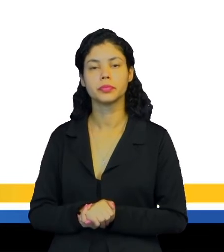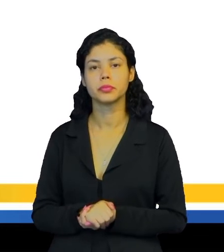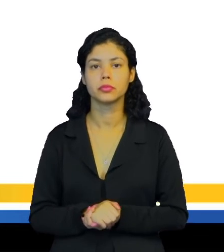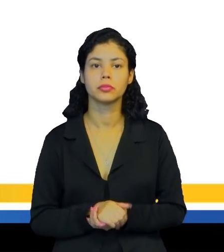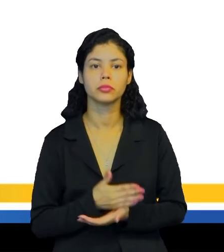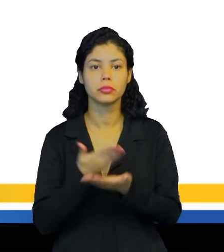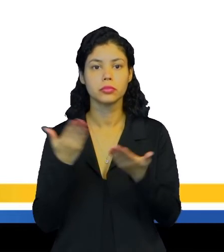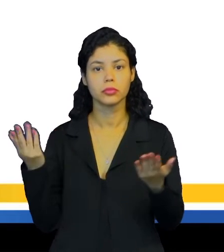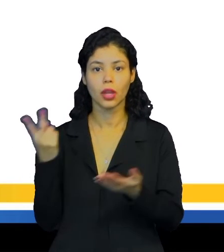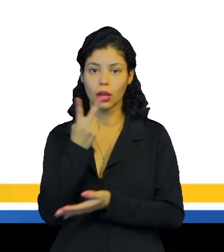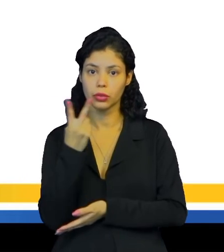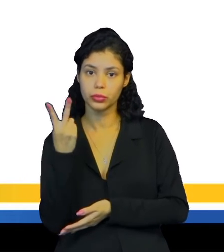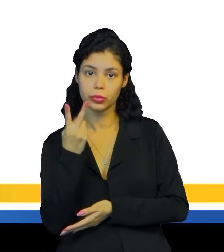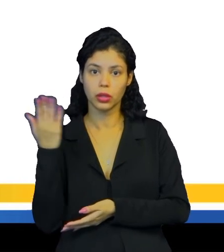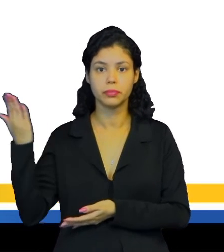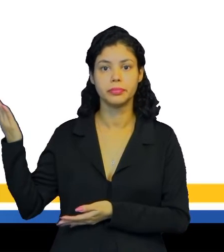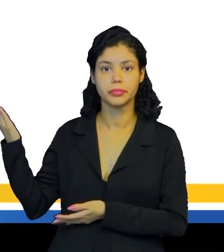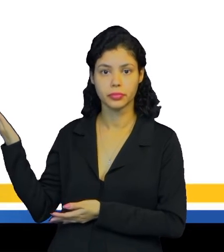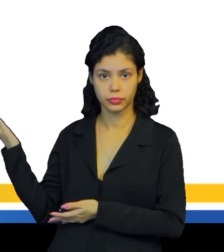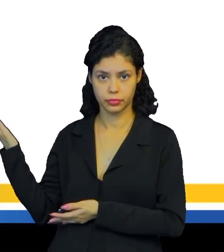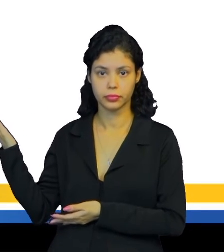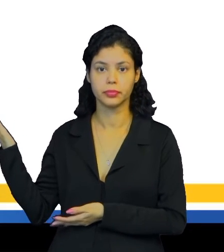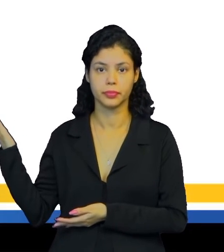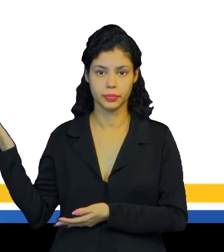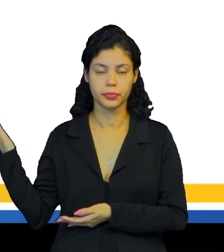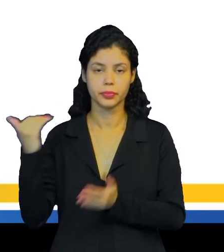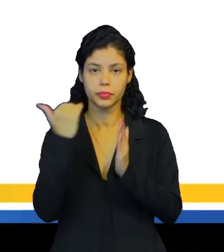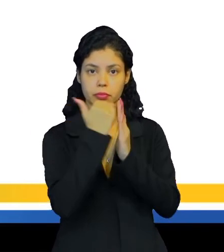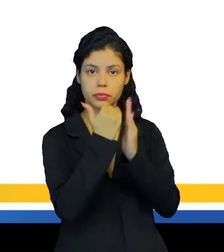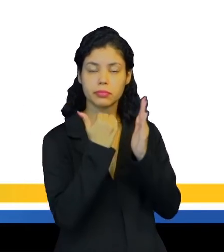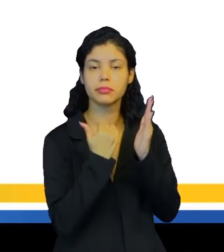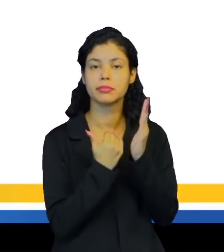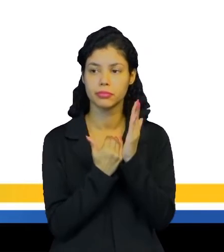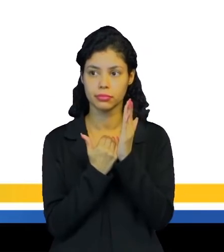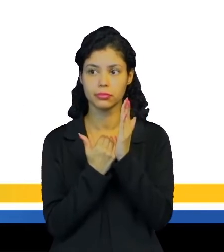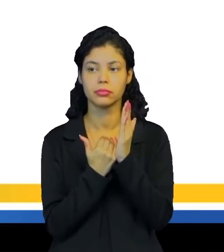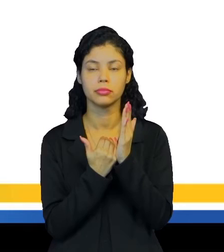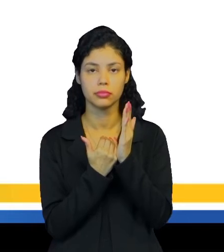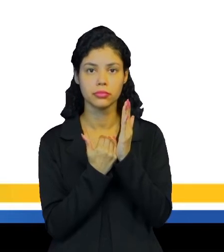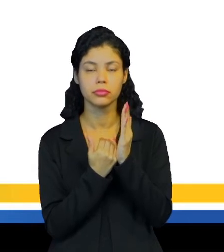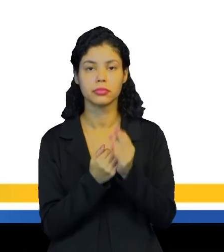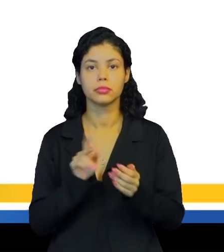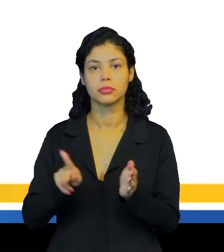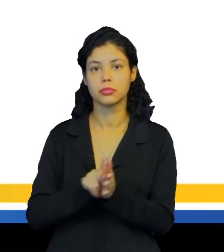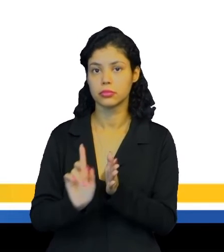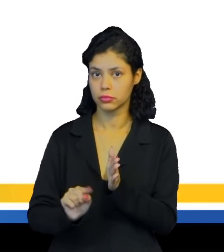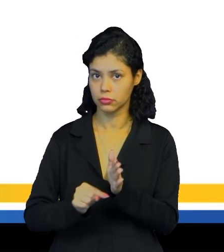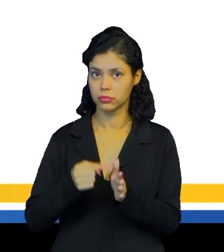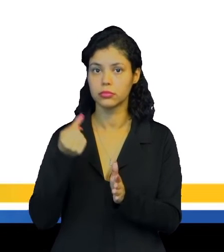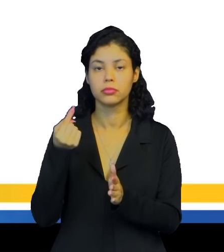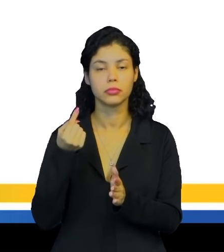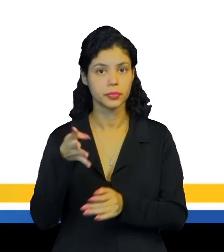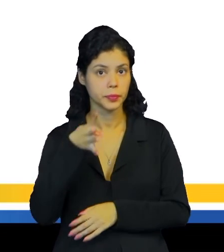e Ernest Toller, que vocês podem observar aí embaixo, né? Foram os primeiros